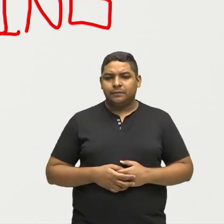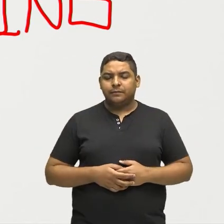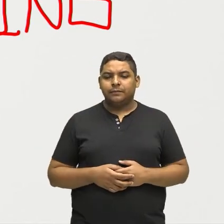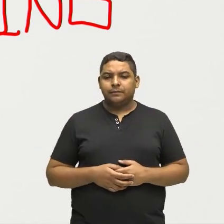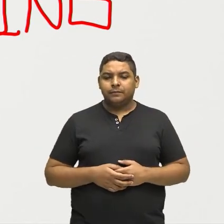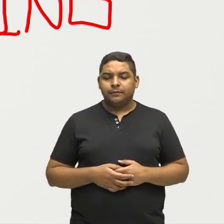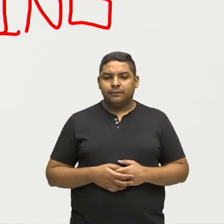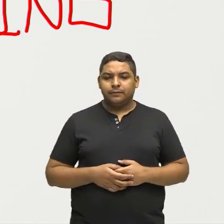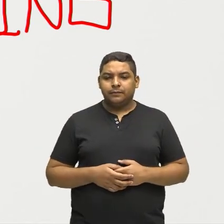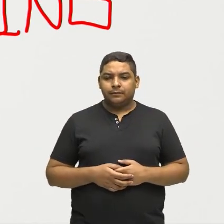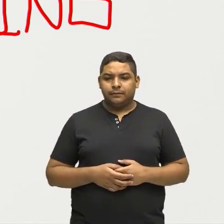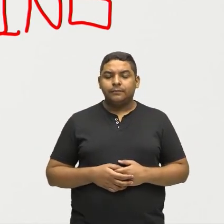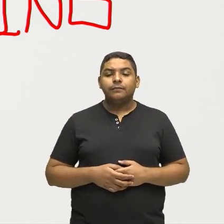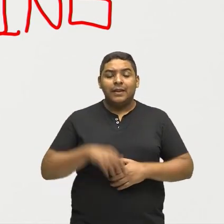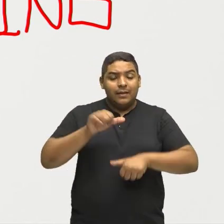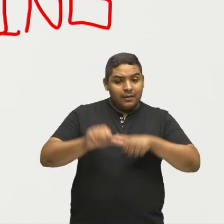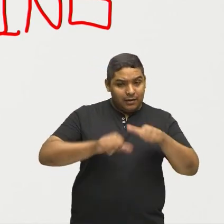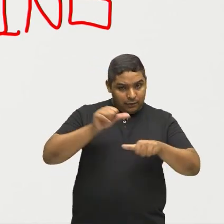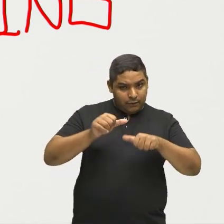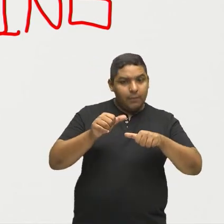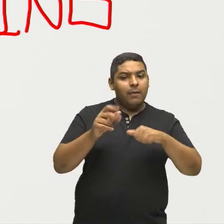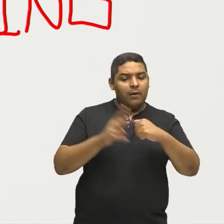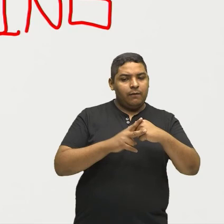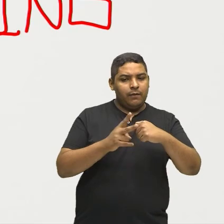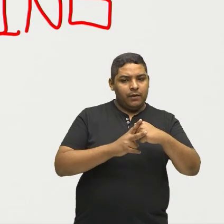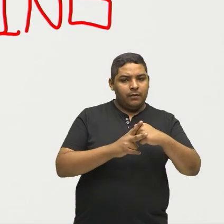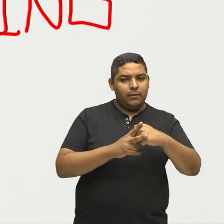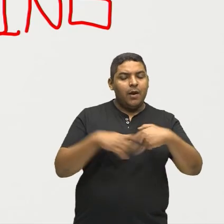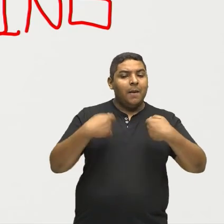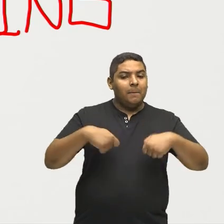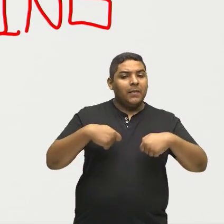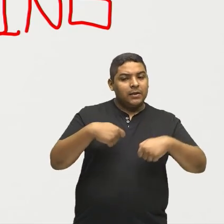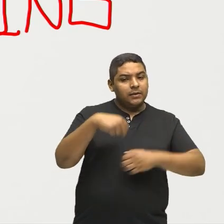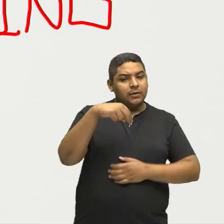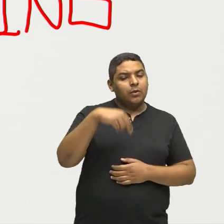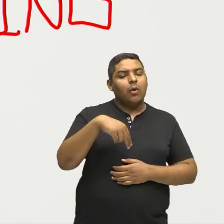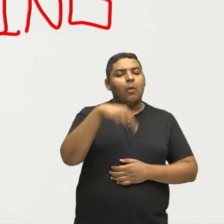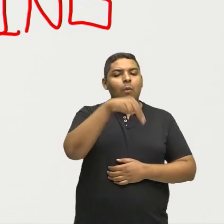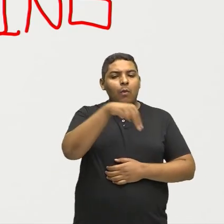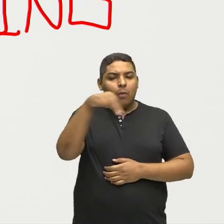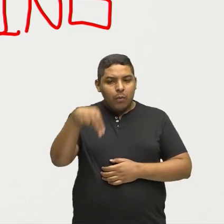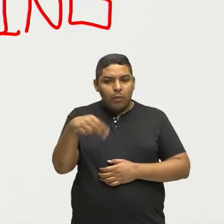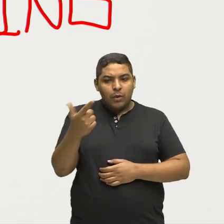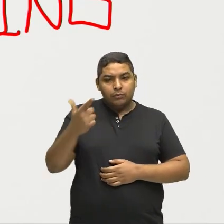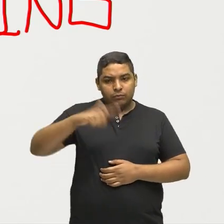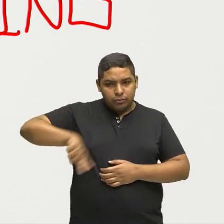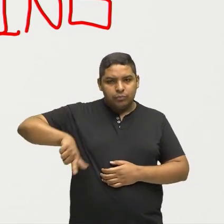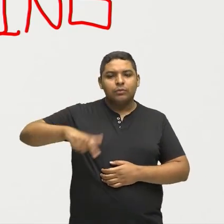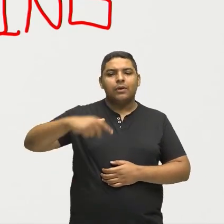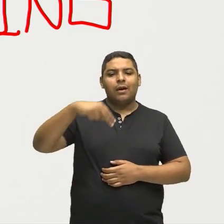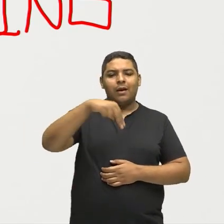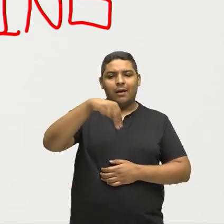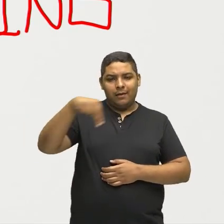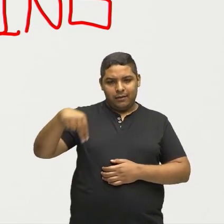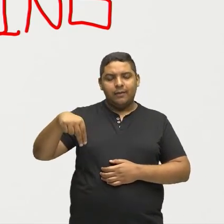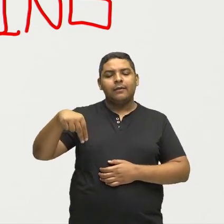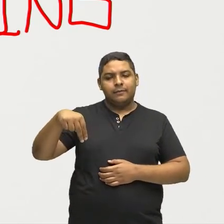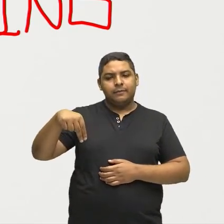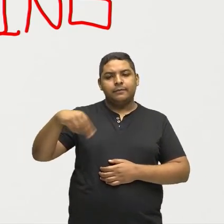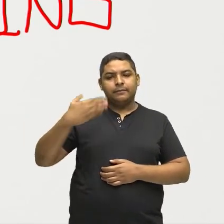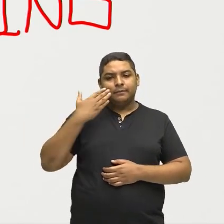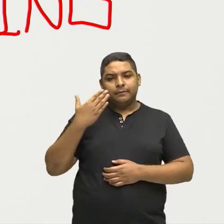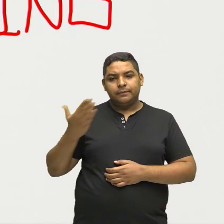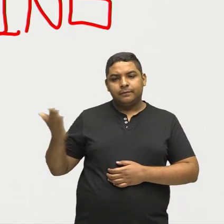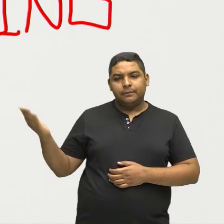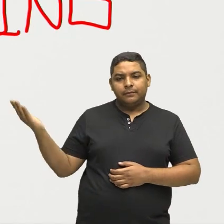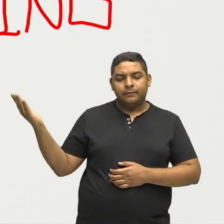verbo para o present continuous? Precisam repetir a última consoante, que no caso aqui é o N, certo? Então aqui